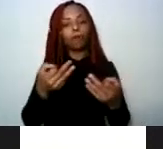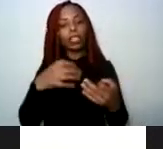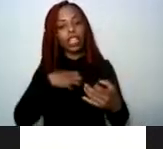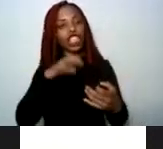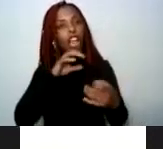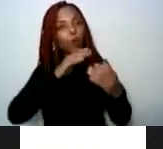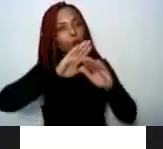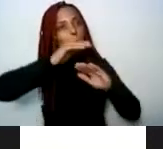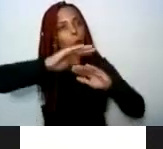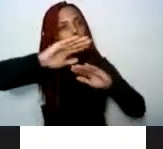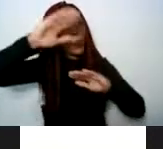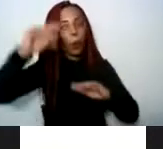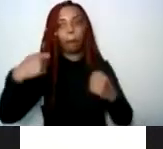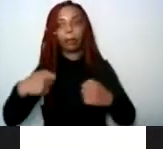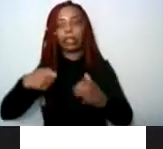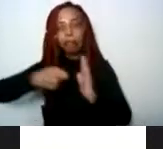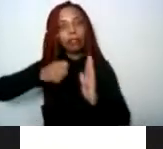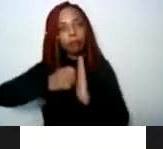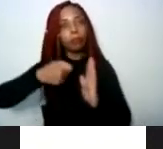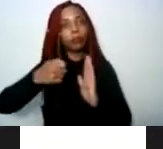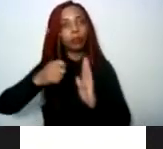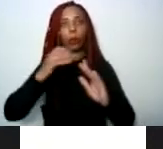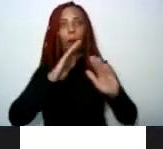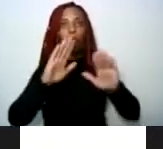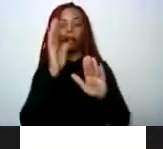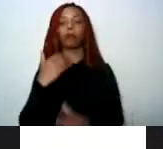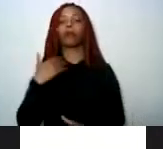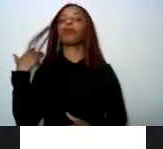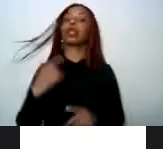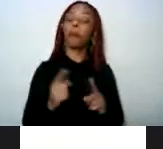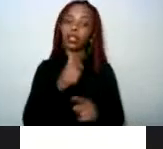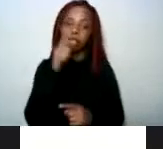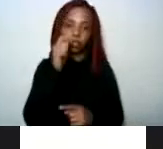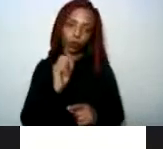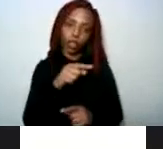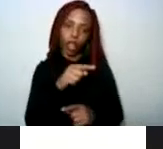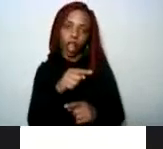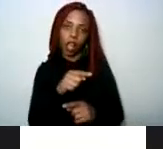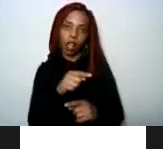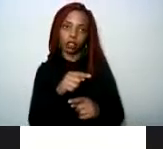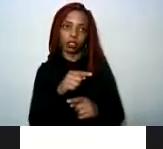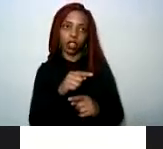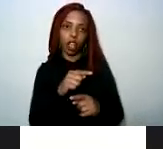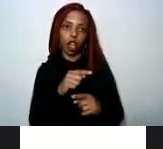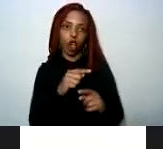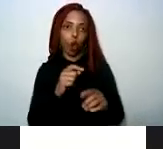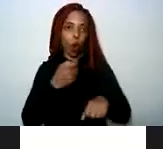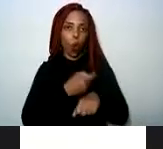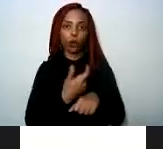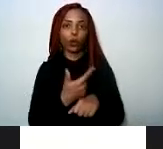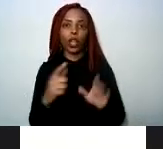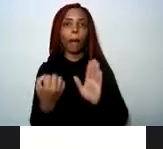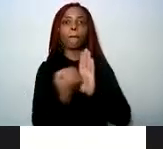é interessante que esse concreto ele não tem a marca da madeira como a gente vê em outras obras do